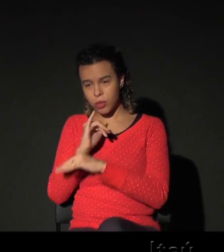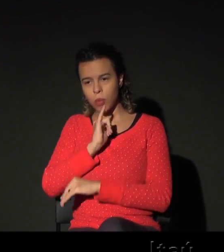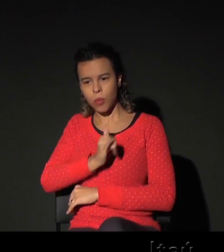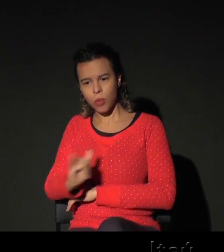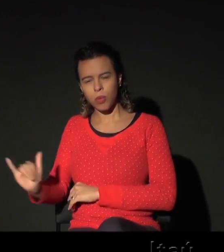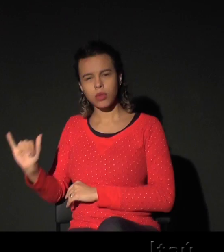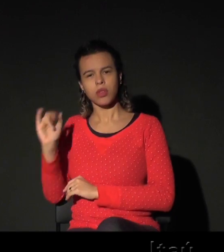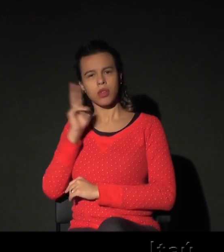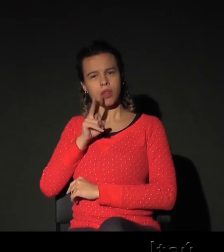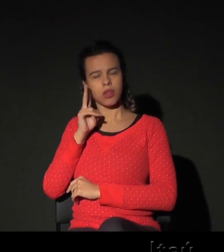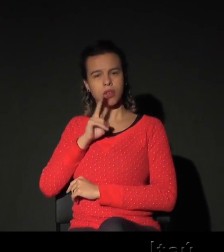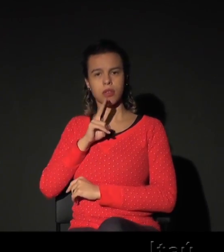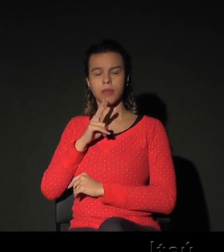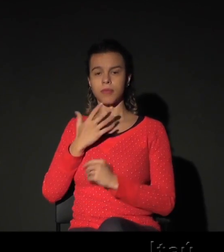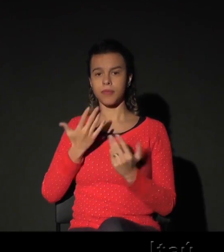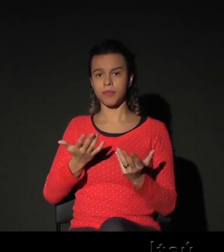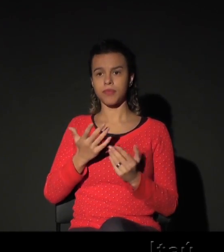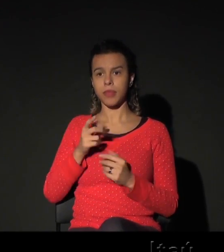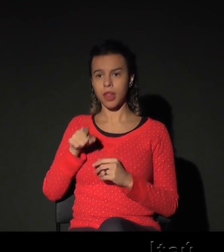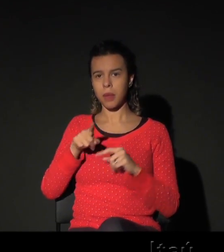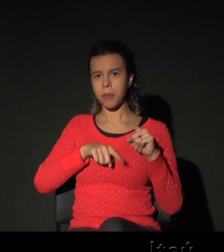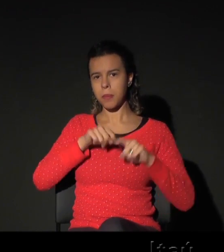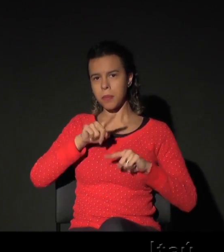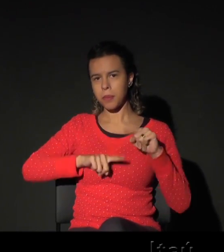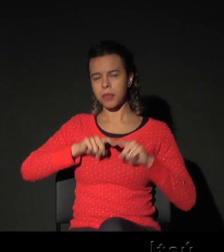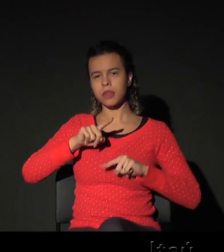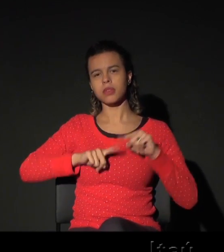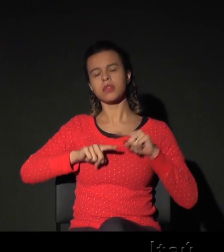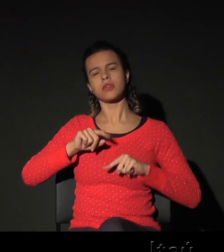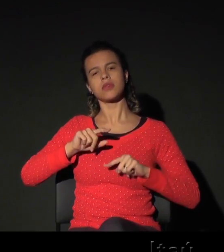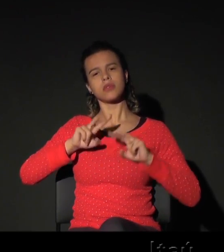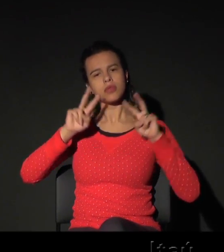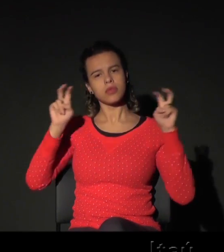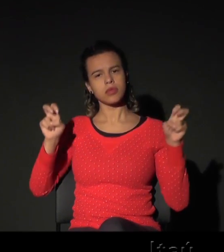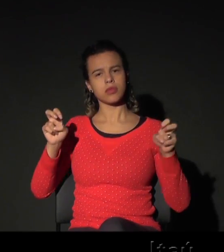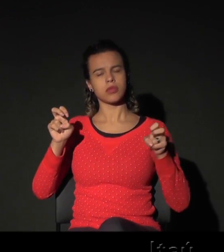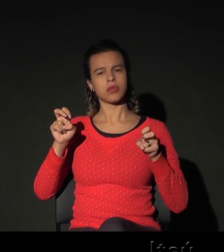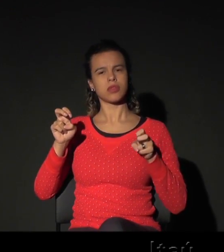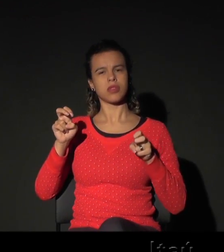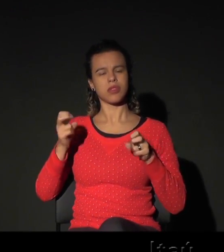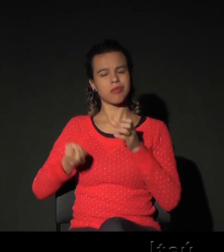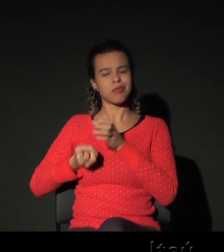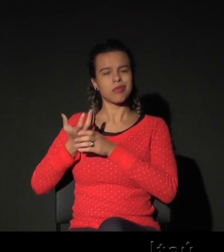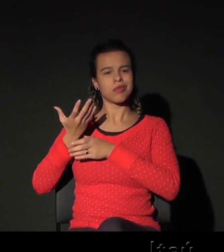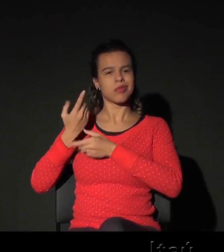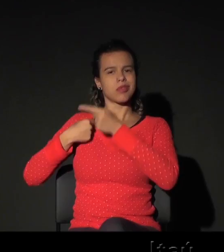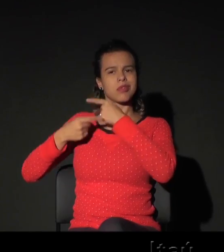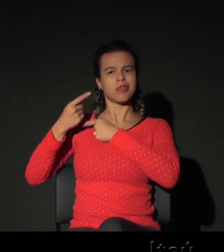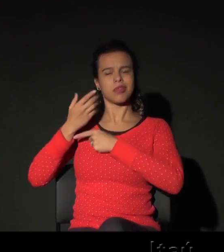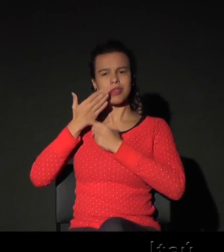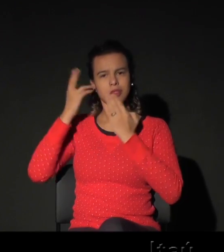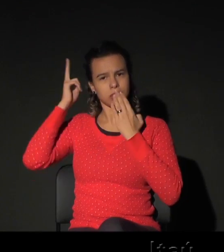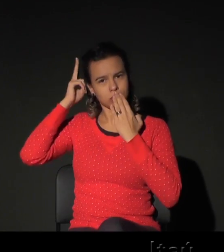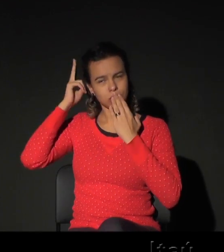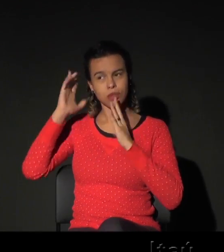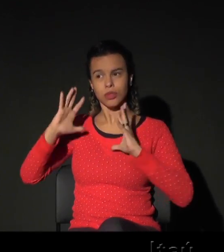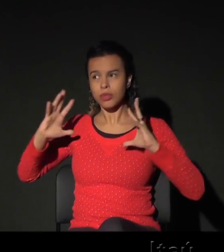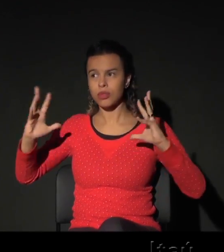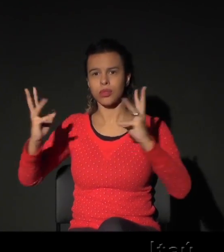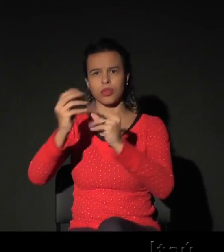um pouco da nossa história Então esse material que fala dessa Essência indígena que nós temos que